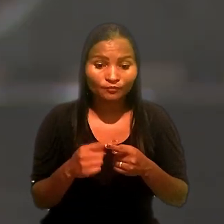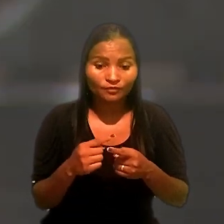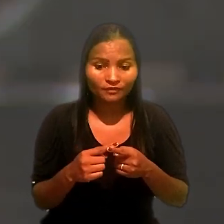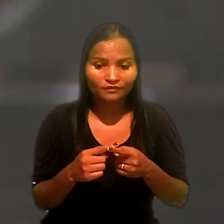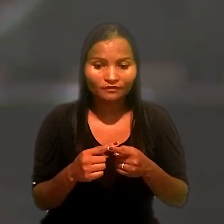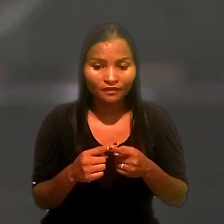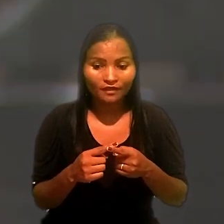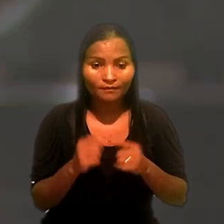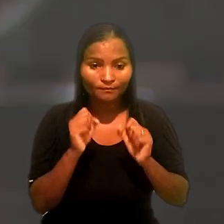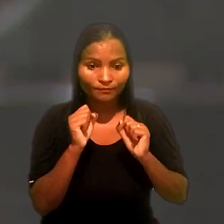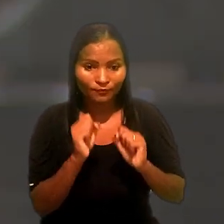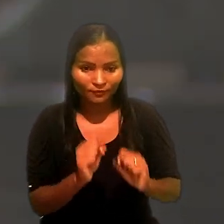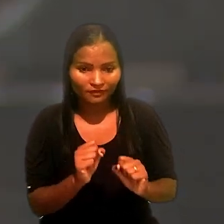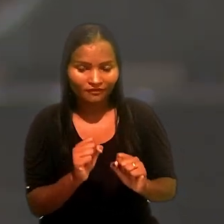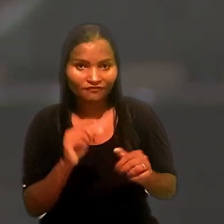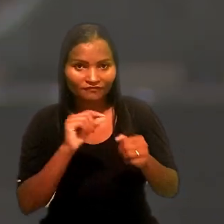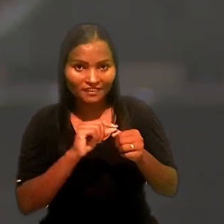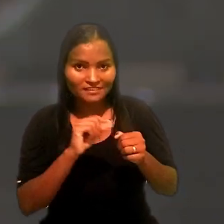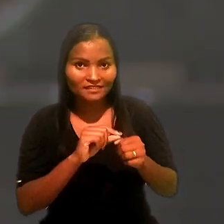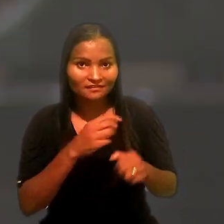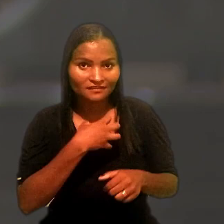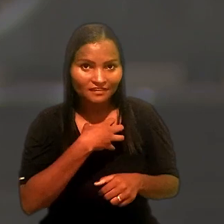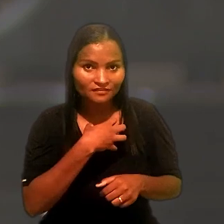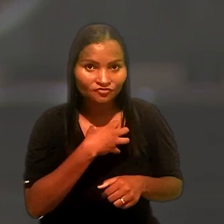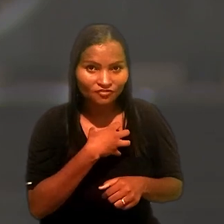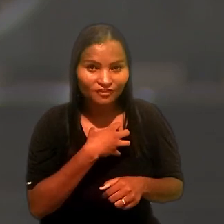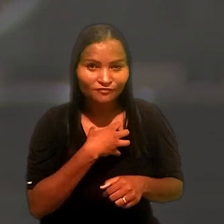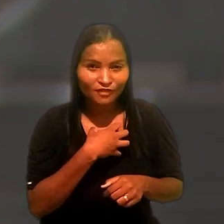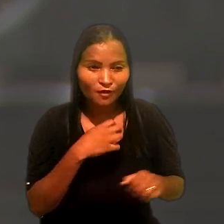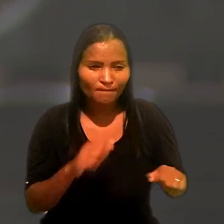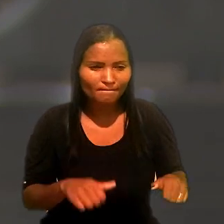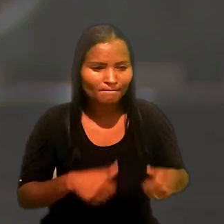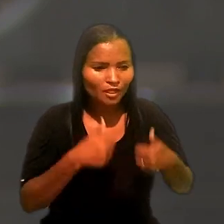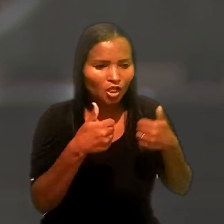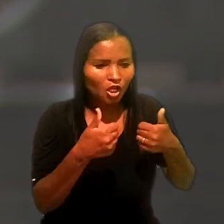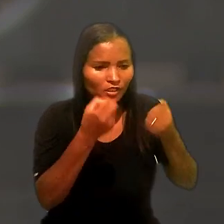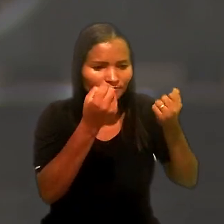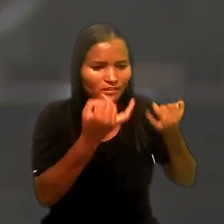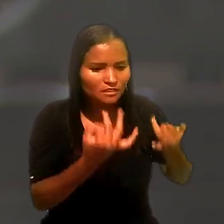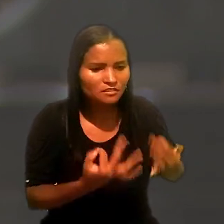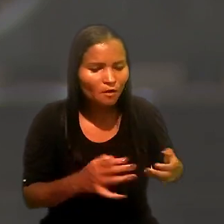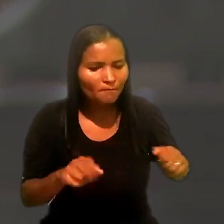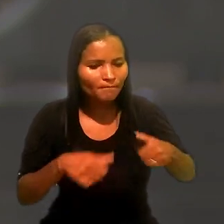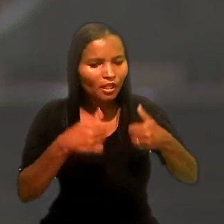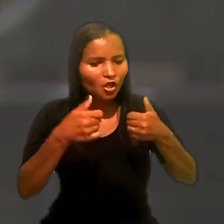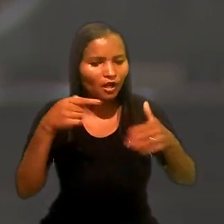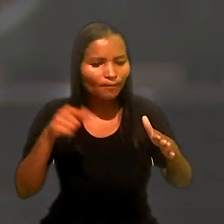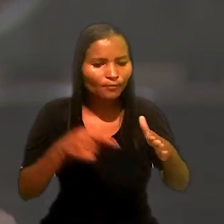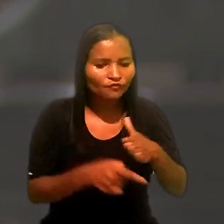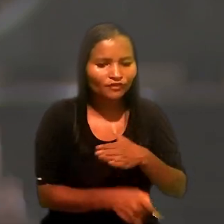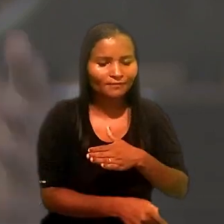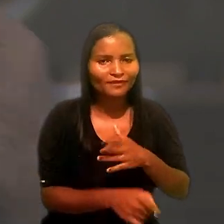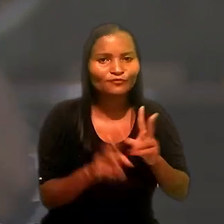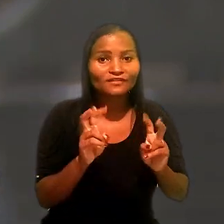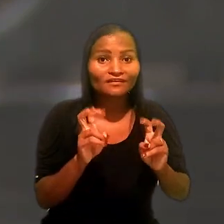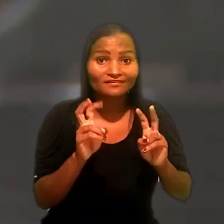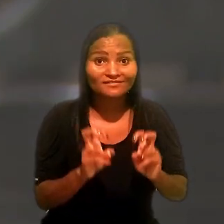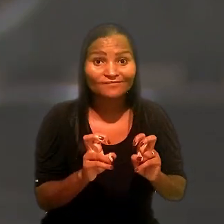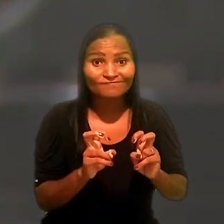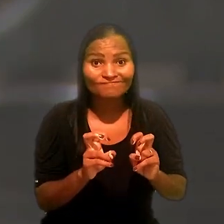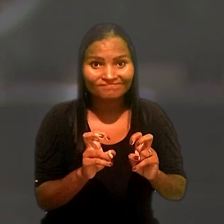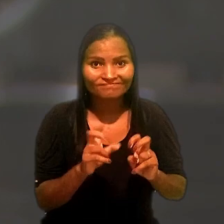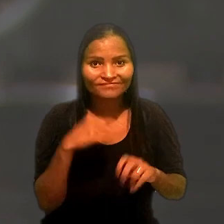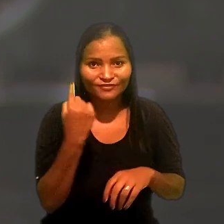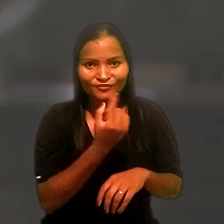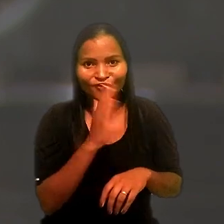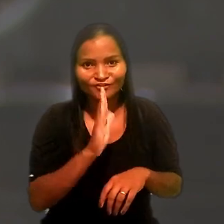poder-se obter dessa forma uma melhor explanação, um melhor aprofundamento da questão, que você já sabia, inclusive,